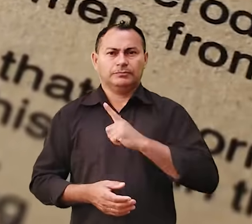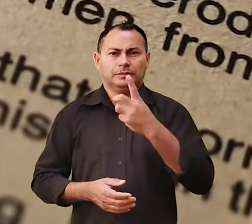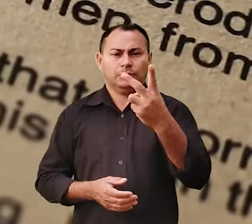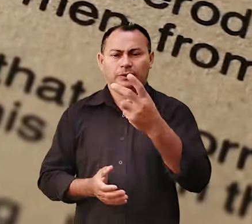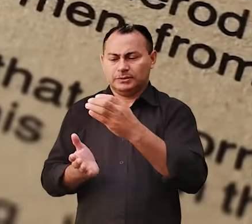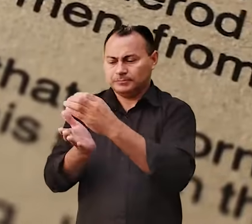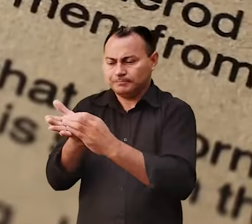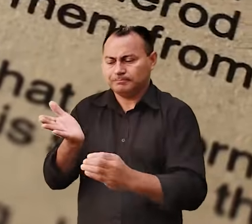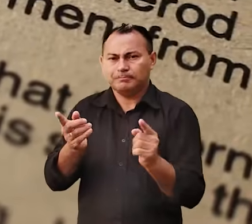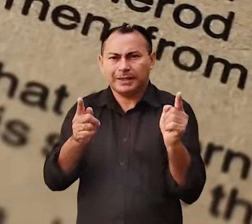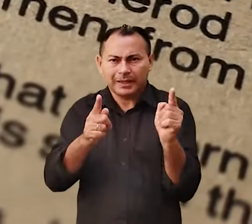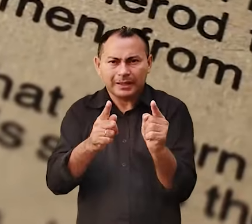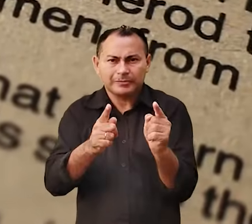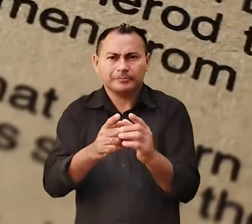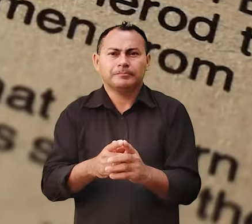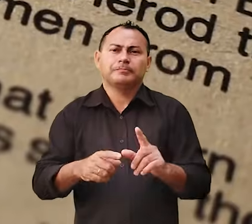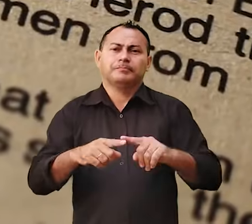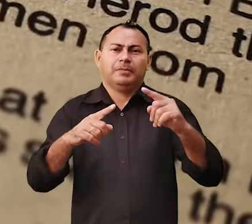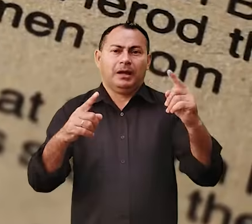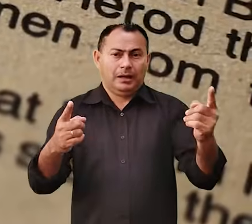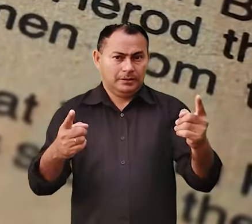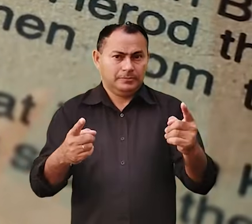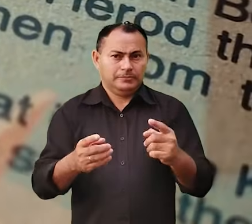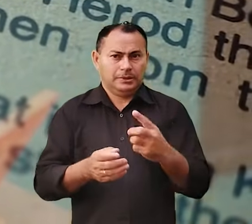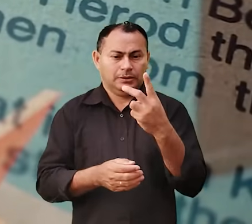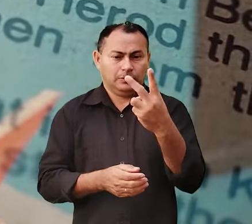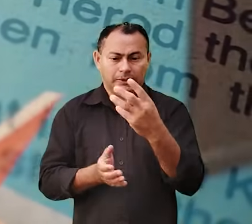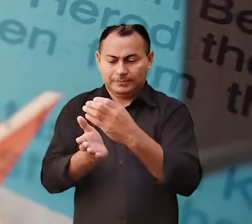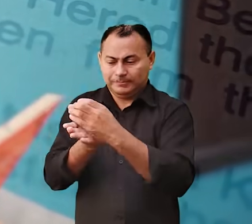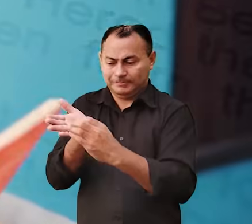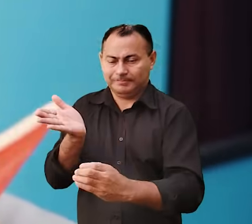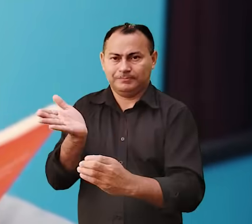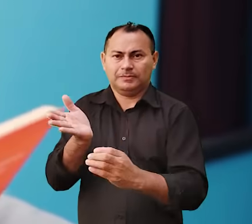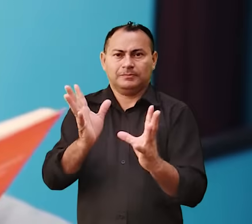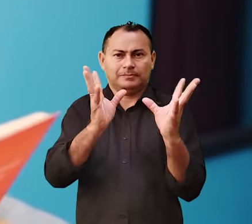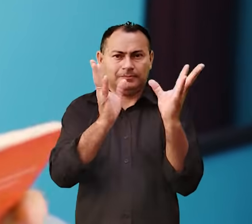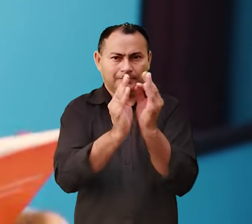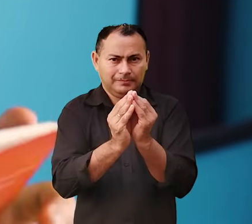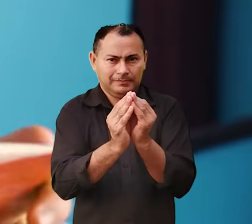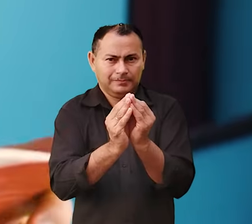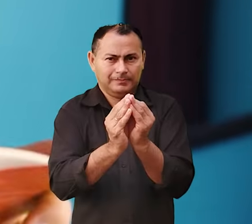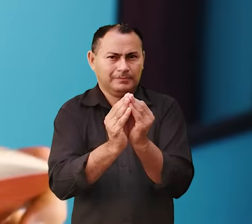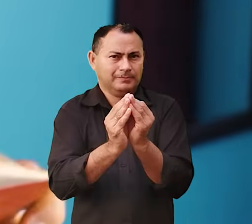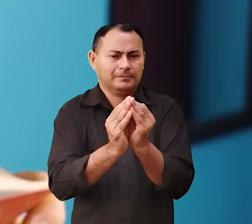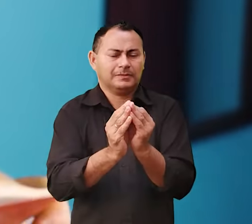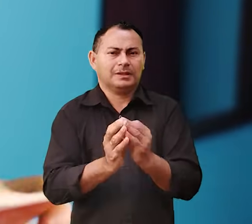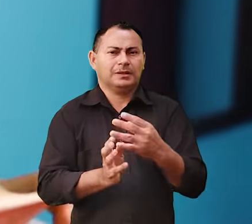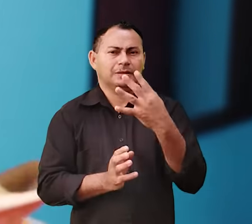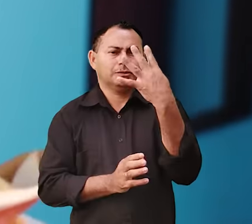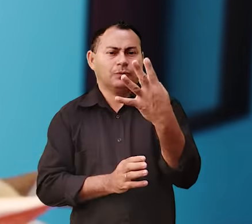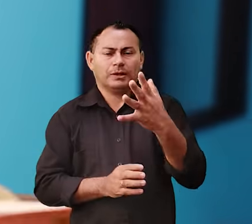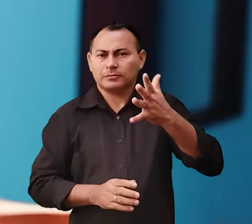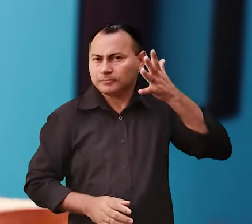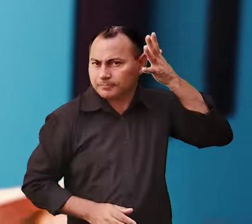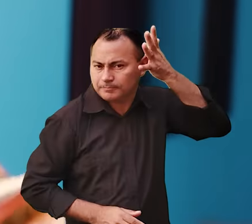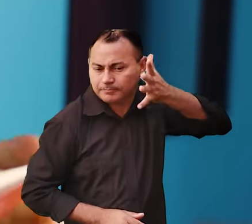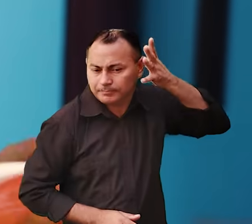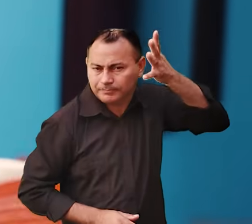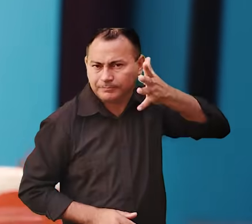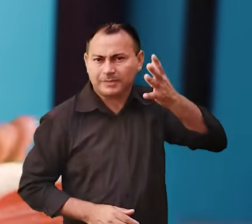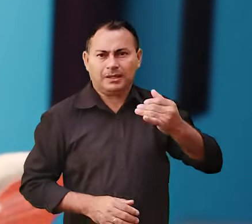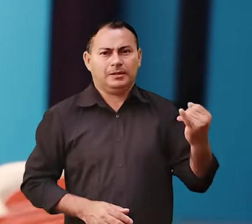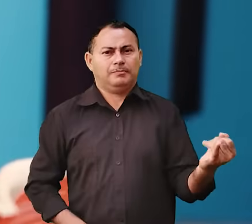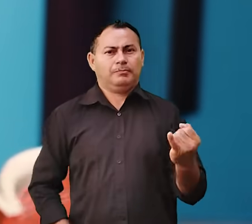apenas 2 capítulos pequenos, mas esses 2 capítulos são um resumo de 4